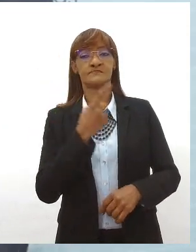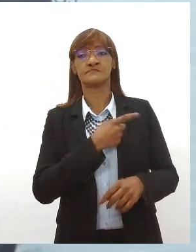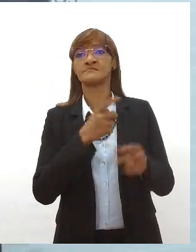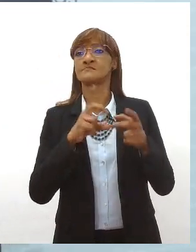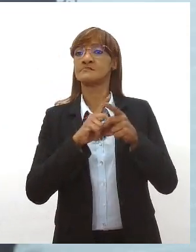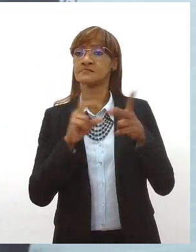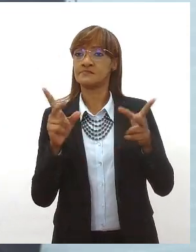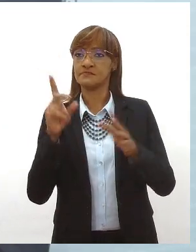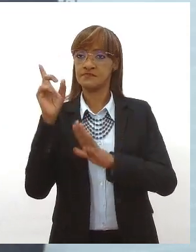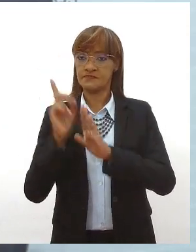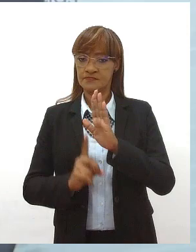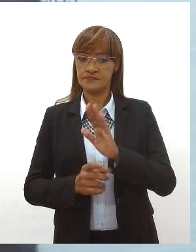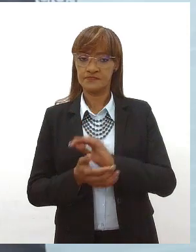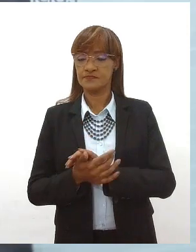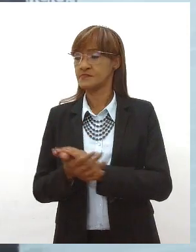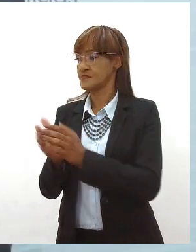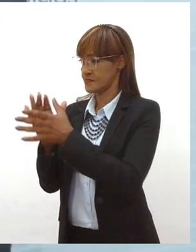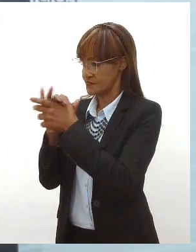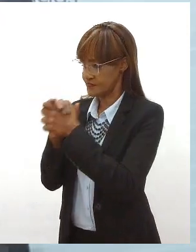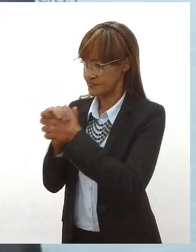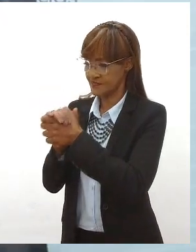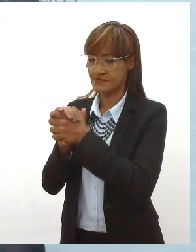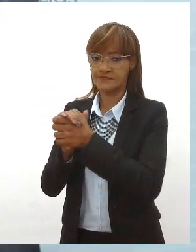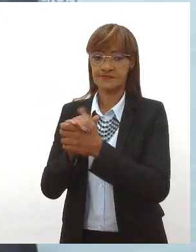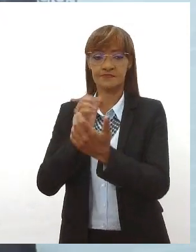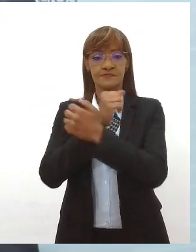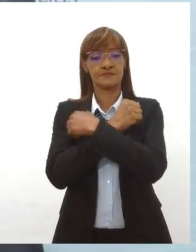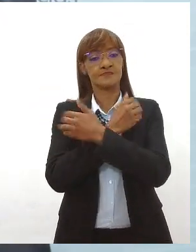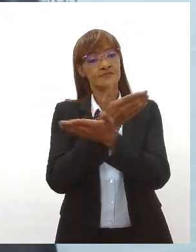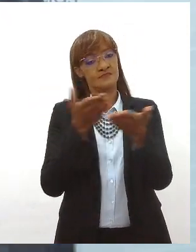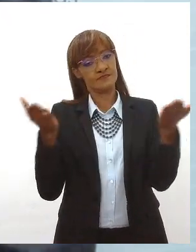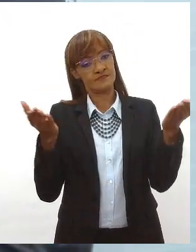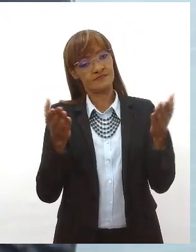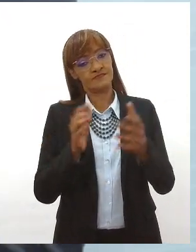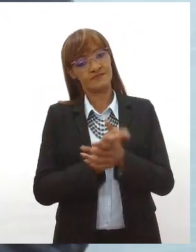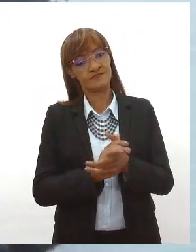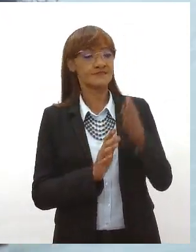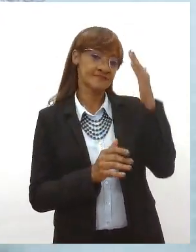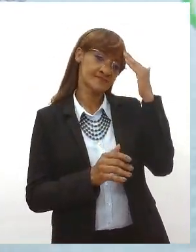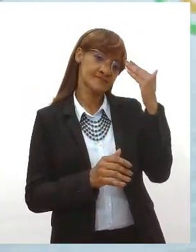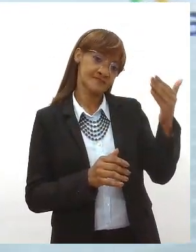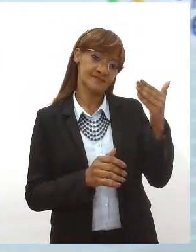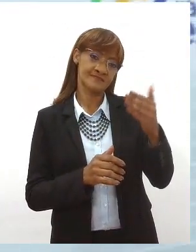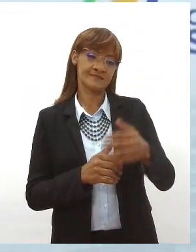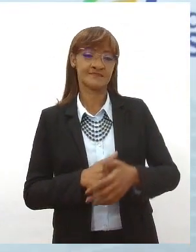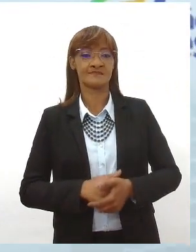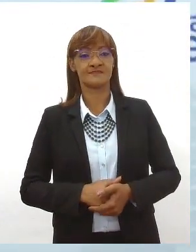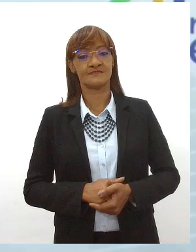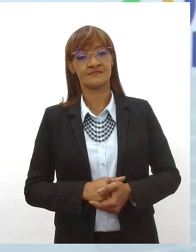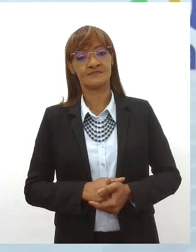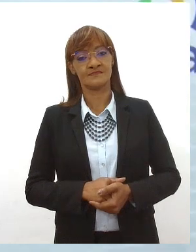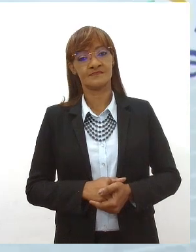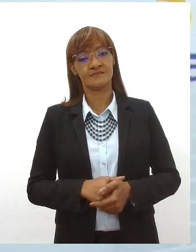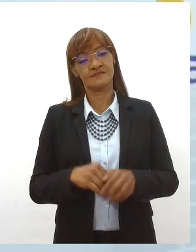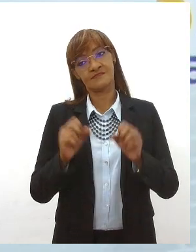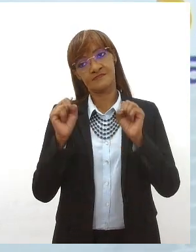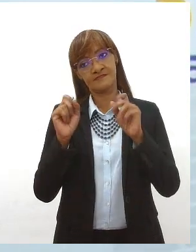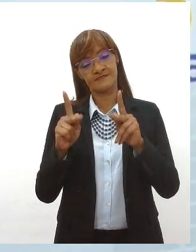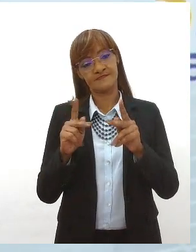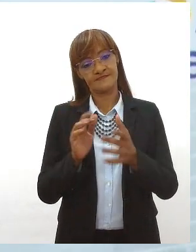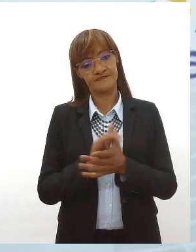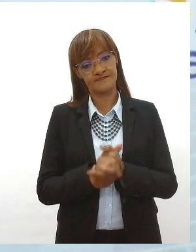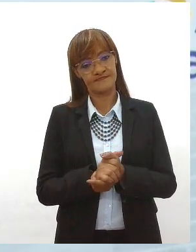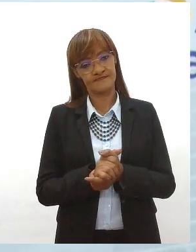Parabéns, deputada. Fica o abraço de todos que fazem a TV Alese. Eu que agradeço a oportunidade. Ok. Nós vamos agora conversar com a deputada